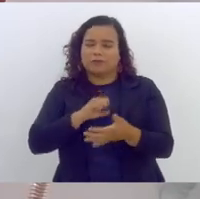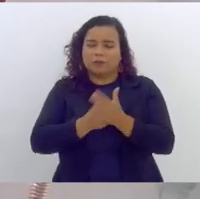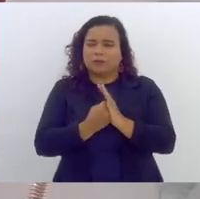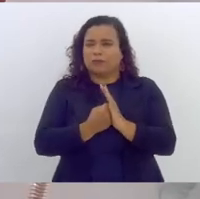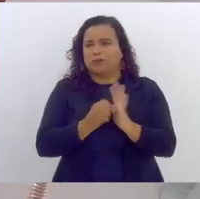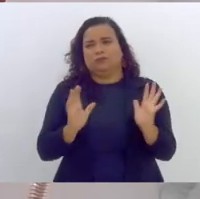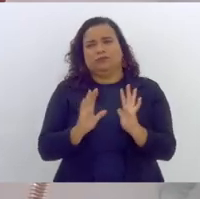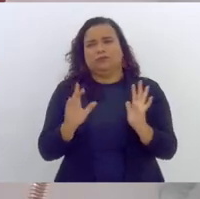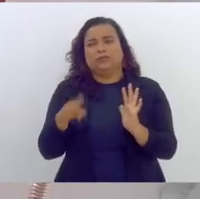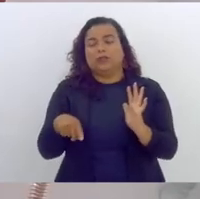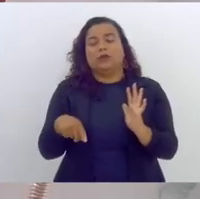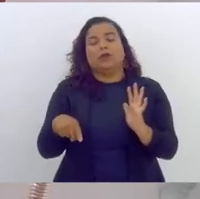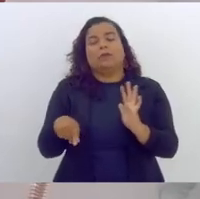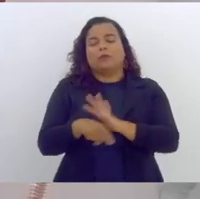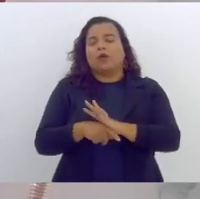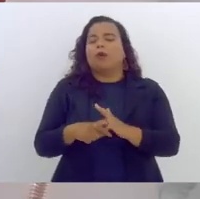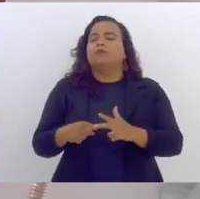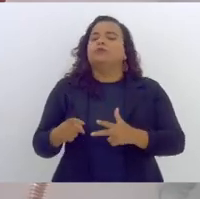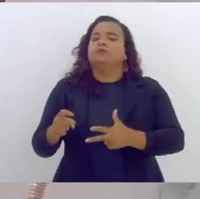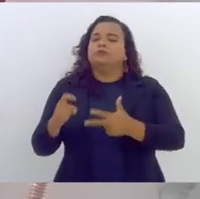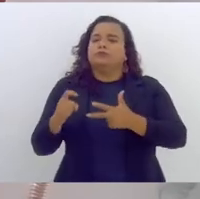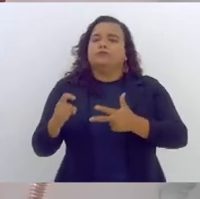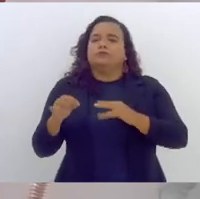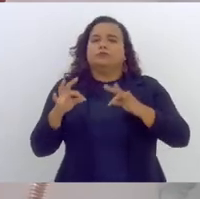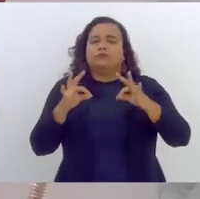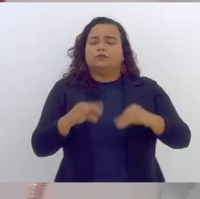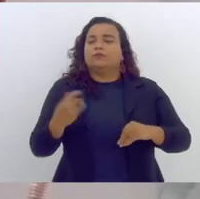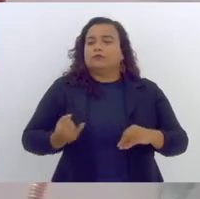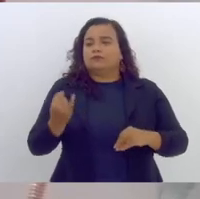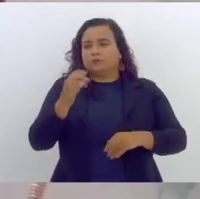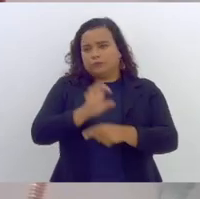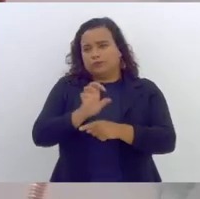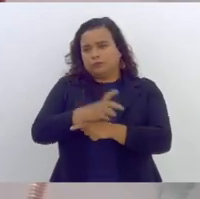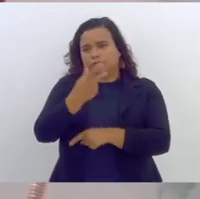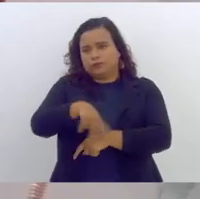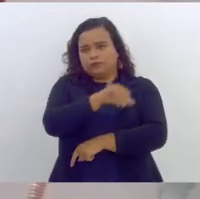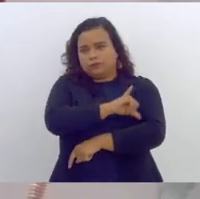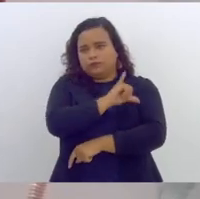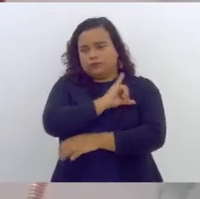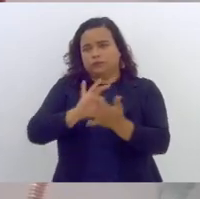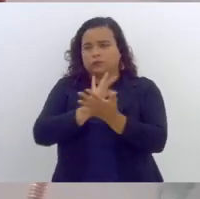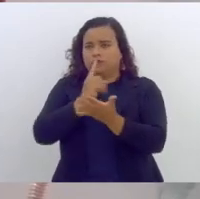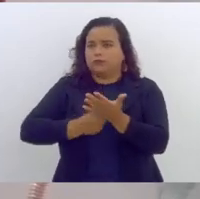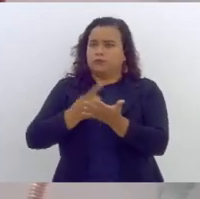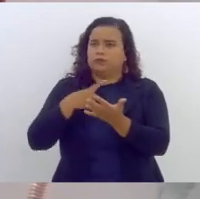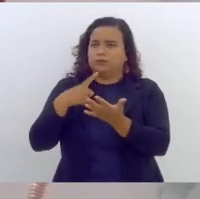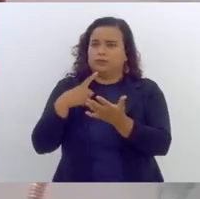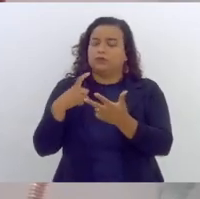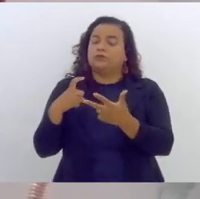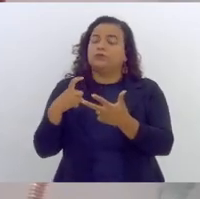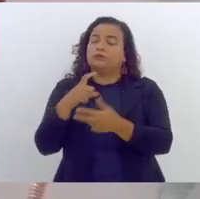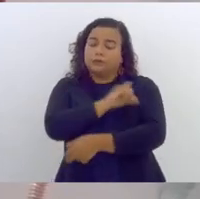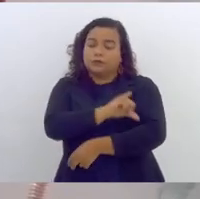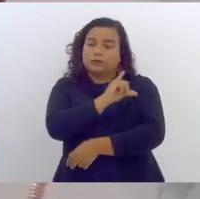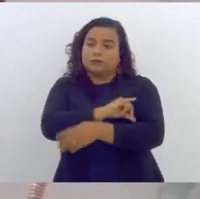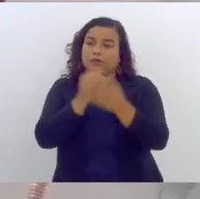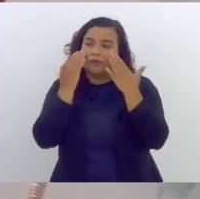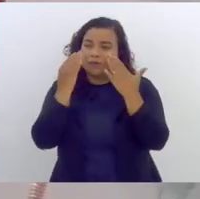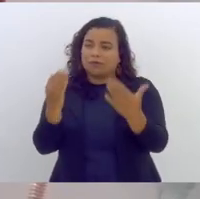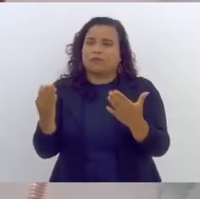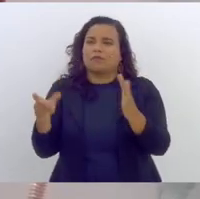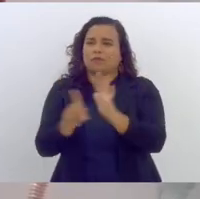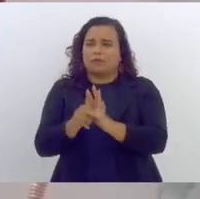Executivo como um todo era fundamental o estado do Rio de Janeiro uma questão contratual Rio de Janeiro mostrar para o regime de recuperação